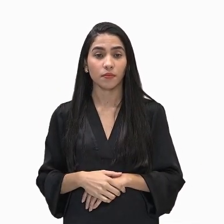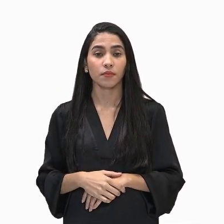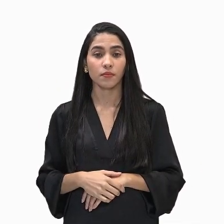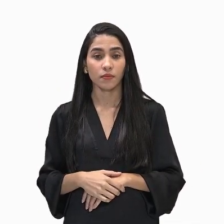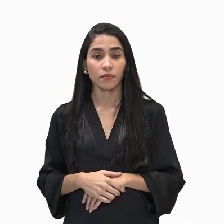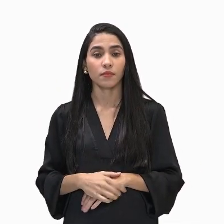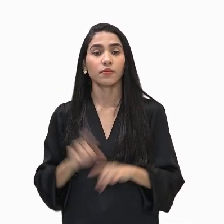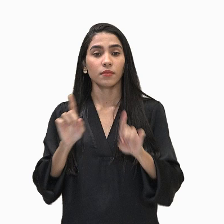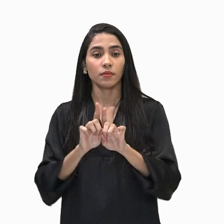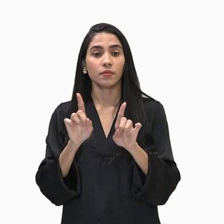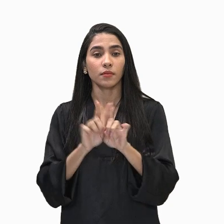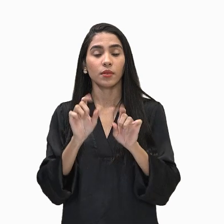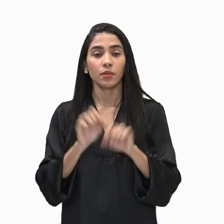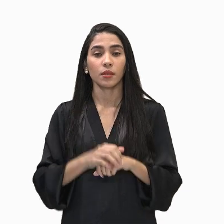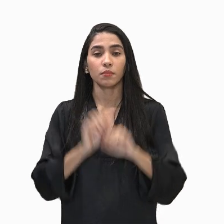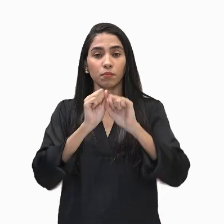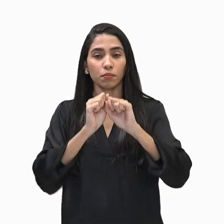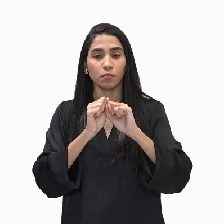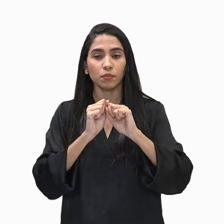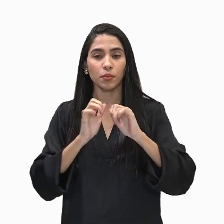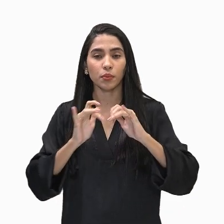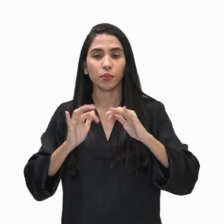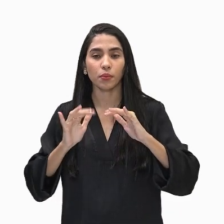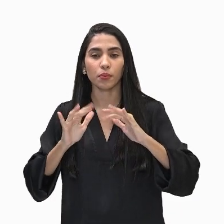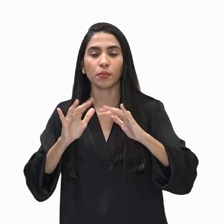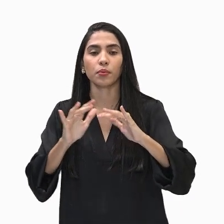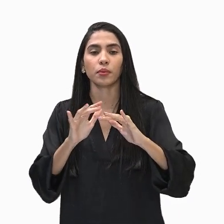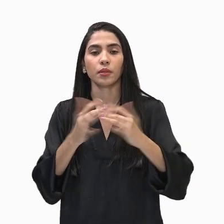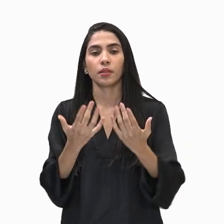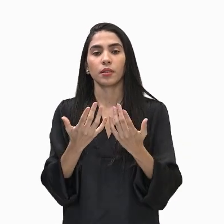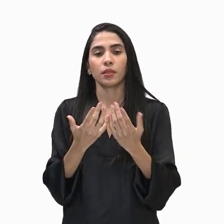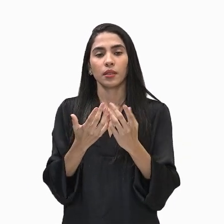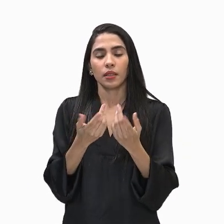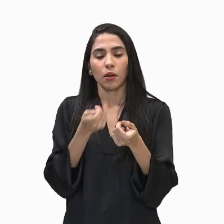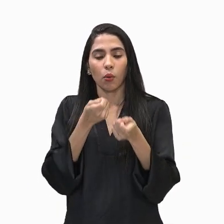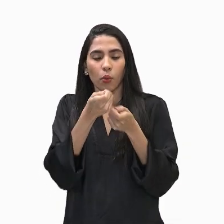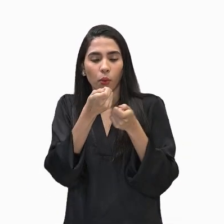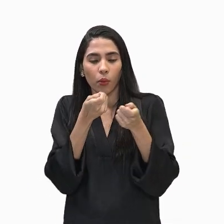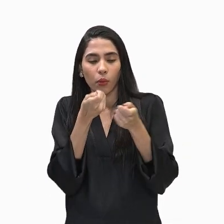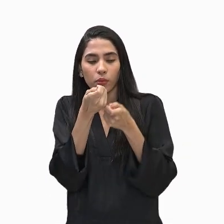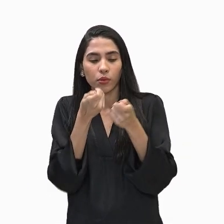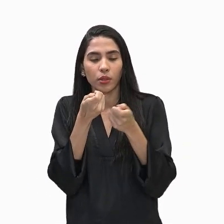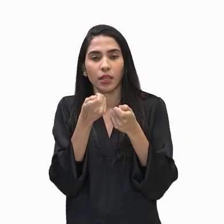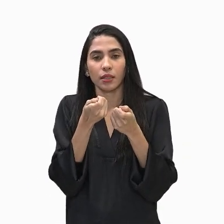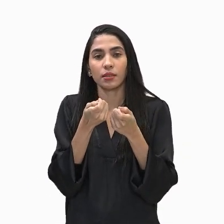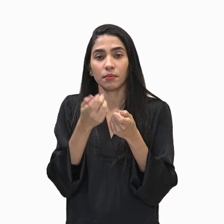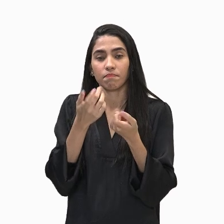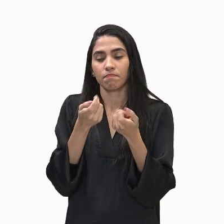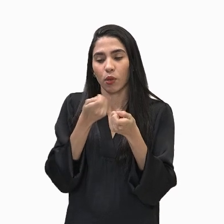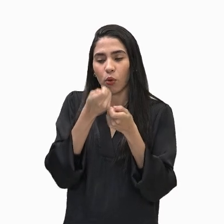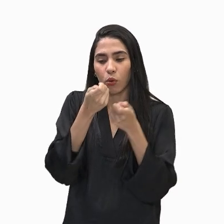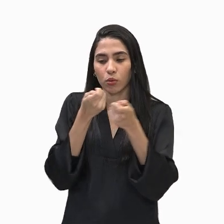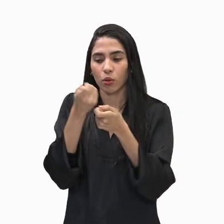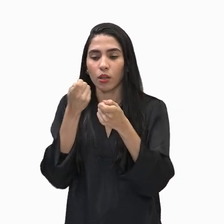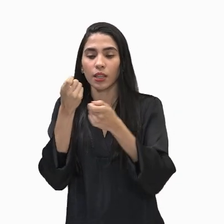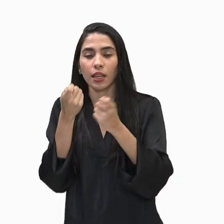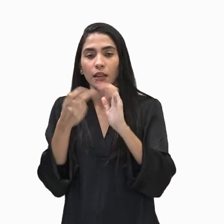Uma propensão a se deixar dominar pela imaginação das